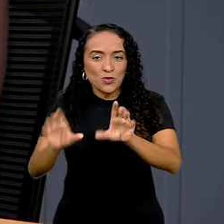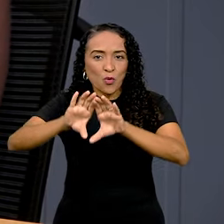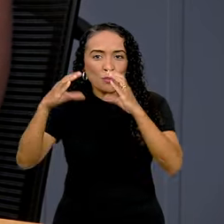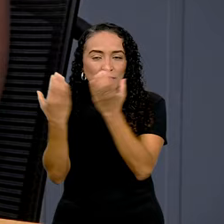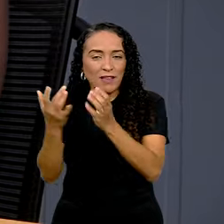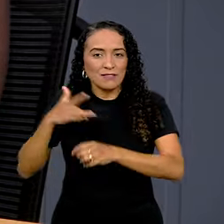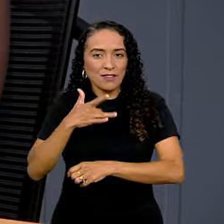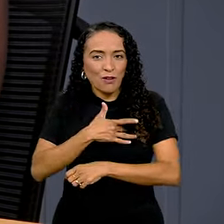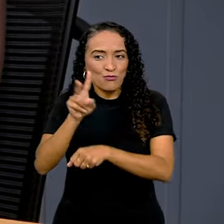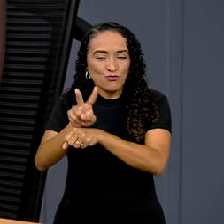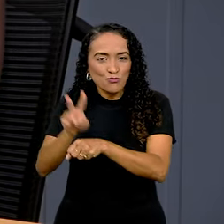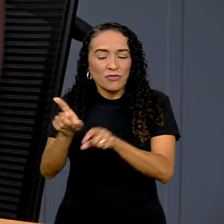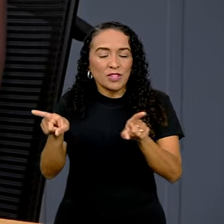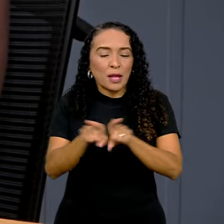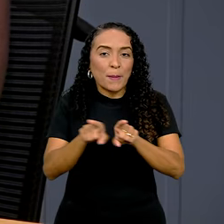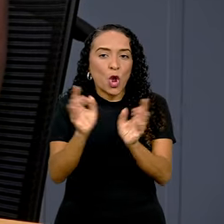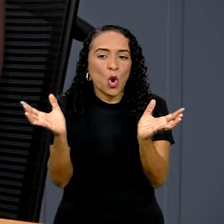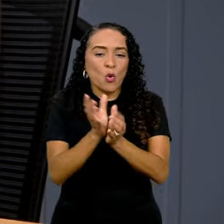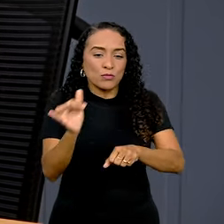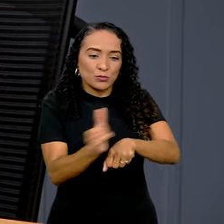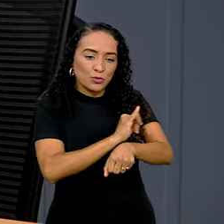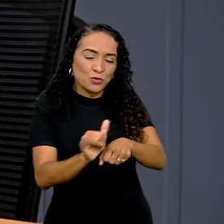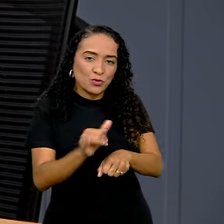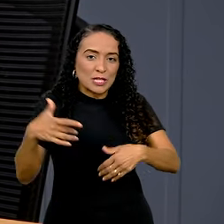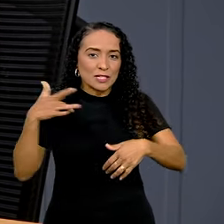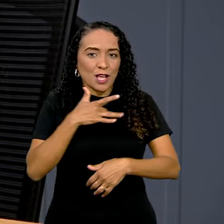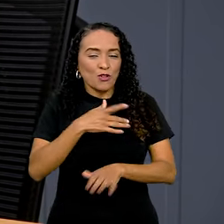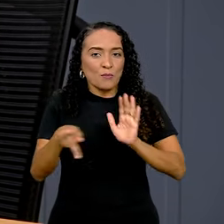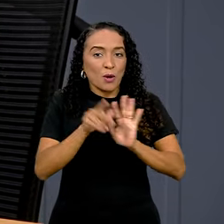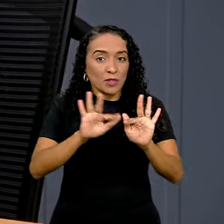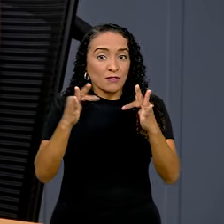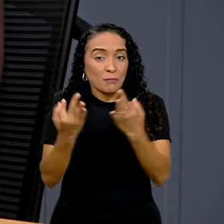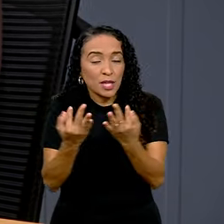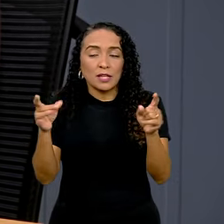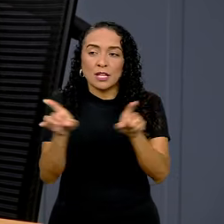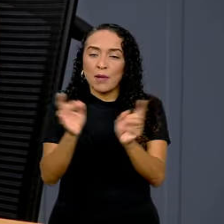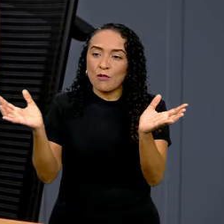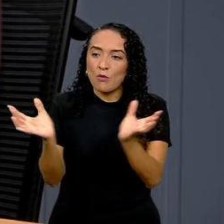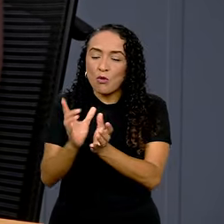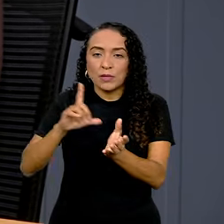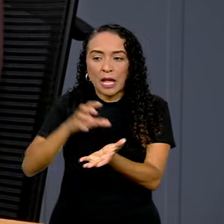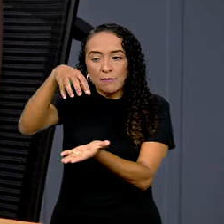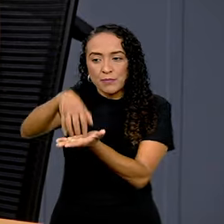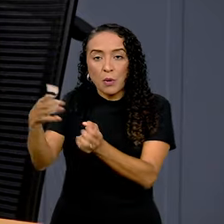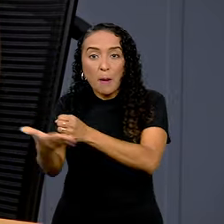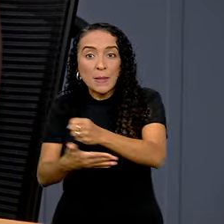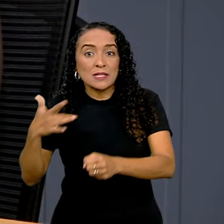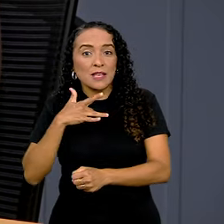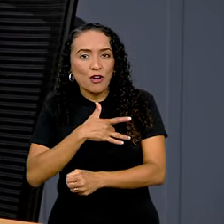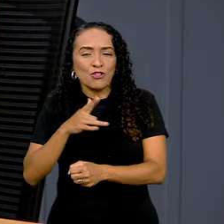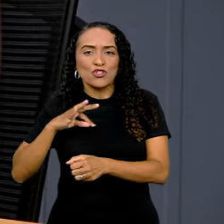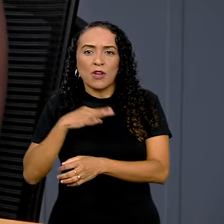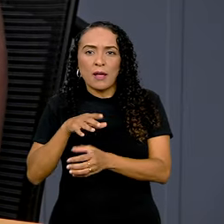comunitários de saúde pelas equipes de estratégia de saúde da família pelas equip que estão nas unidades básicas de saúde a